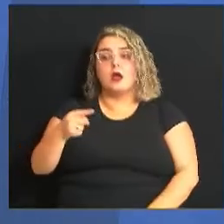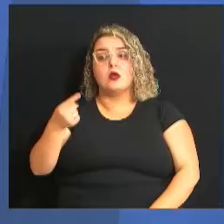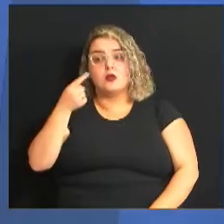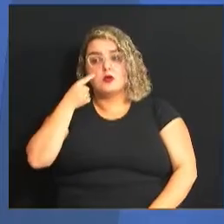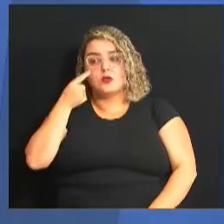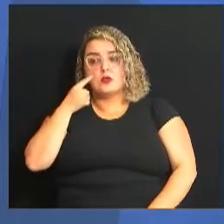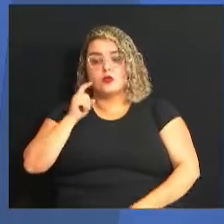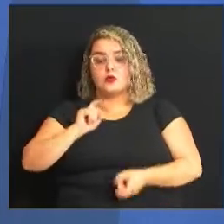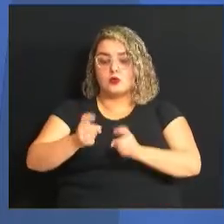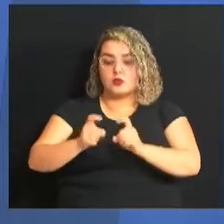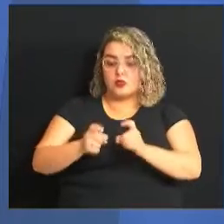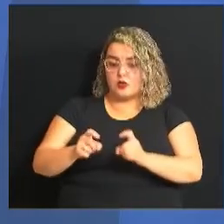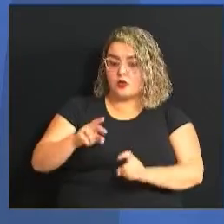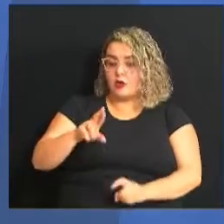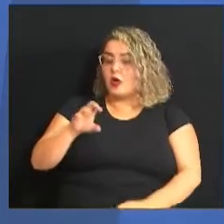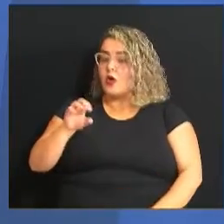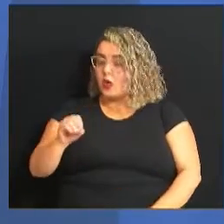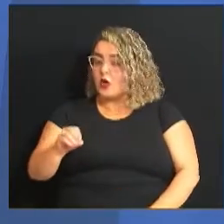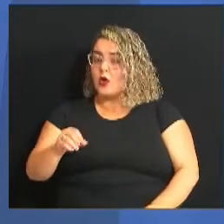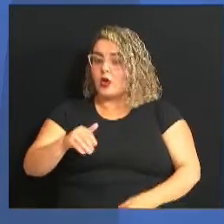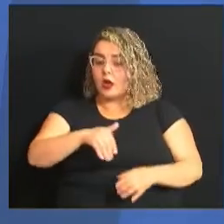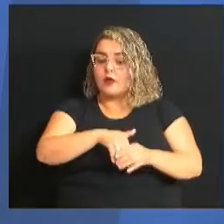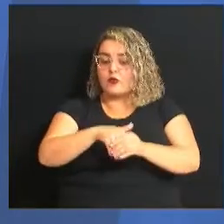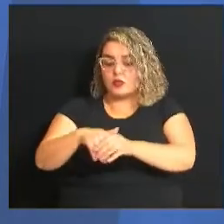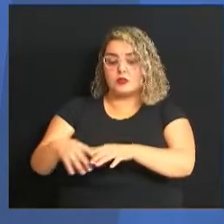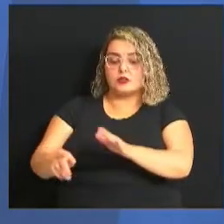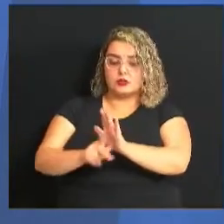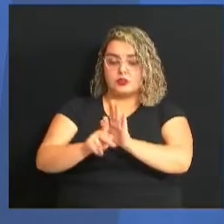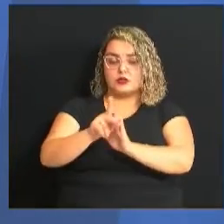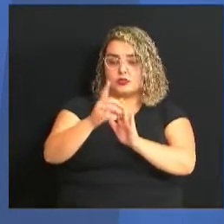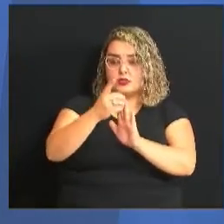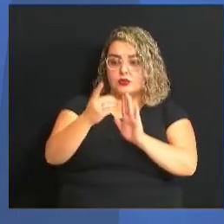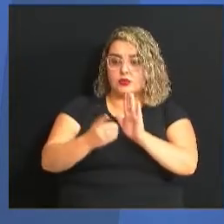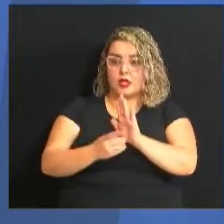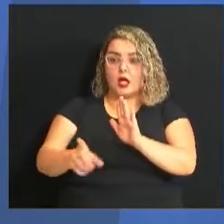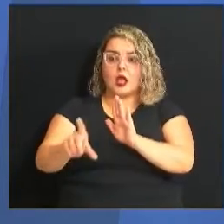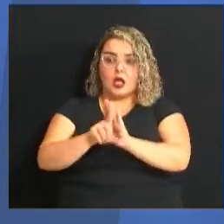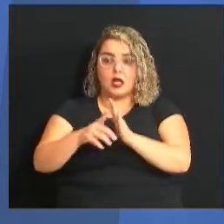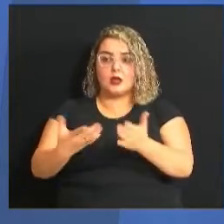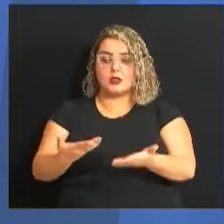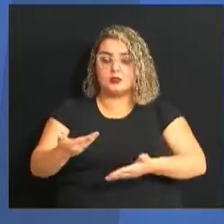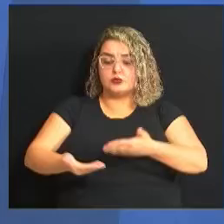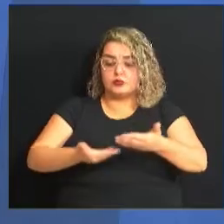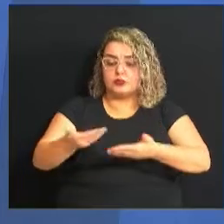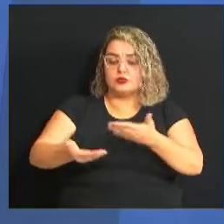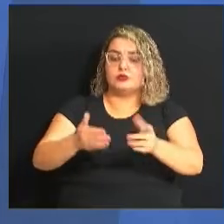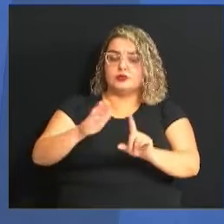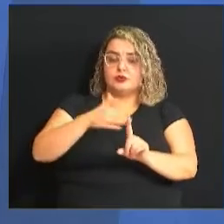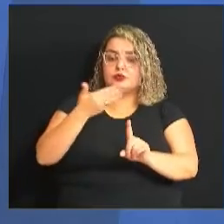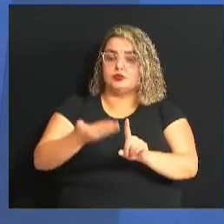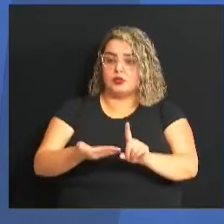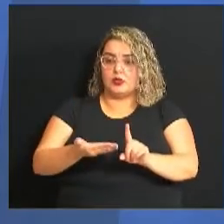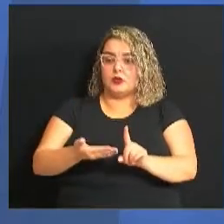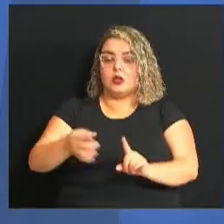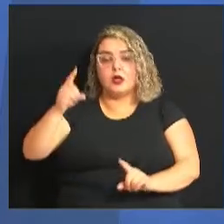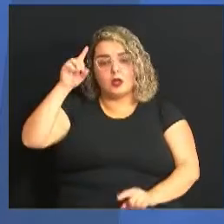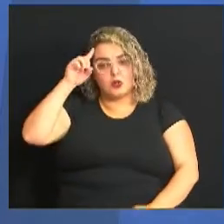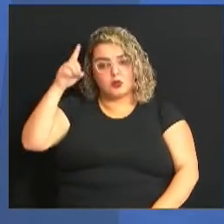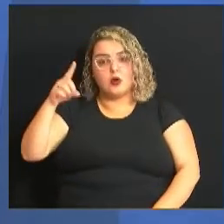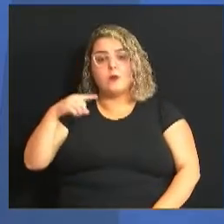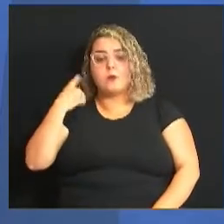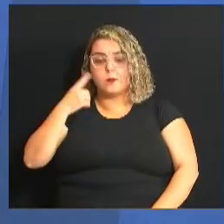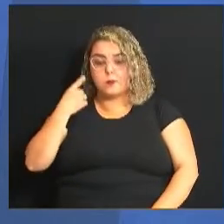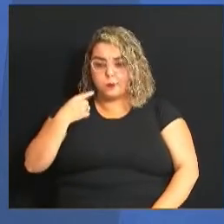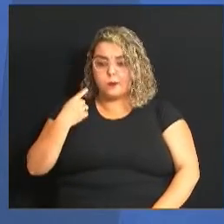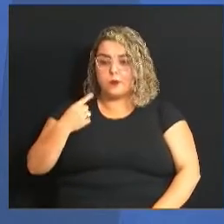reuniões ordinárias, a votação de projetos de decreto legislativo que tratam dessas honrarias. E no Dia do Advogado,